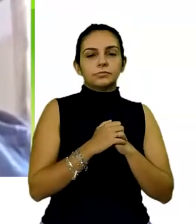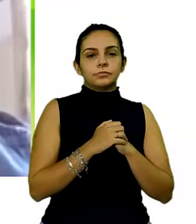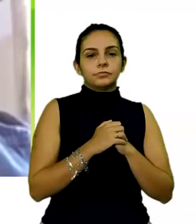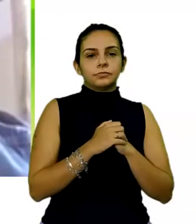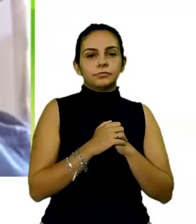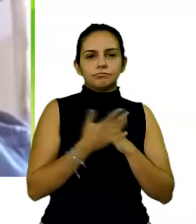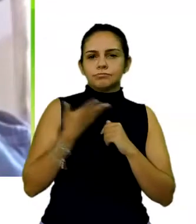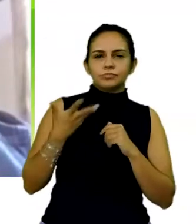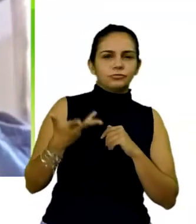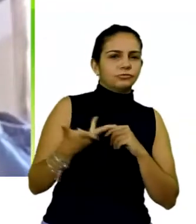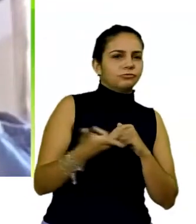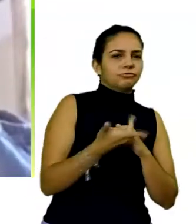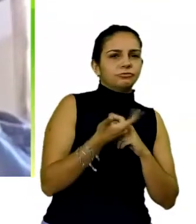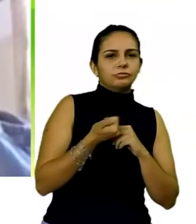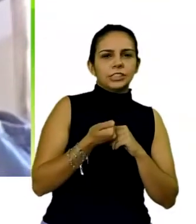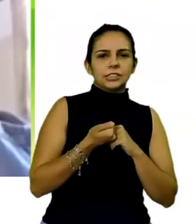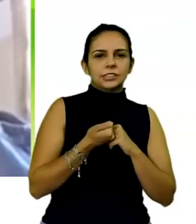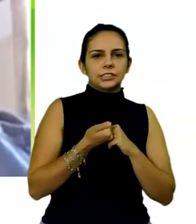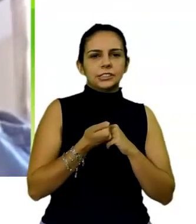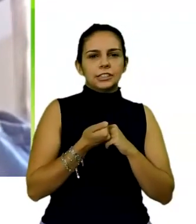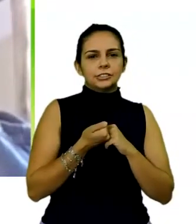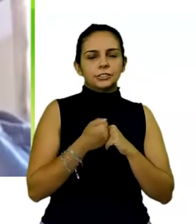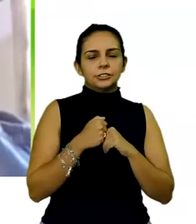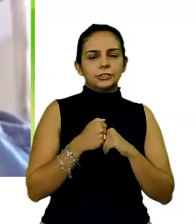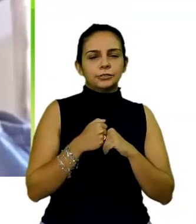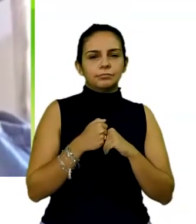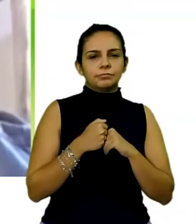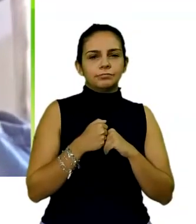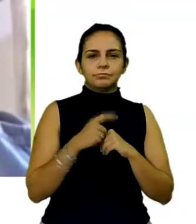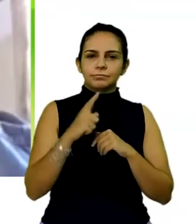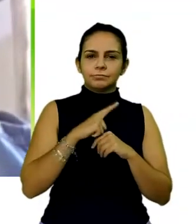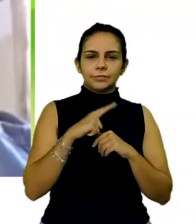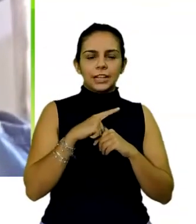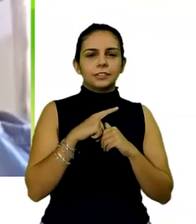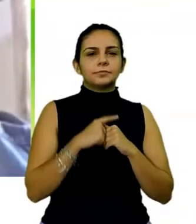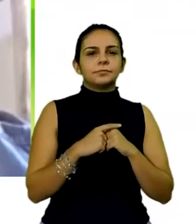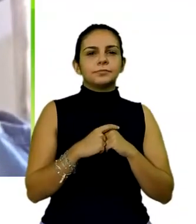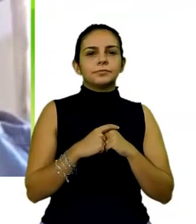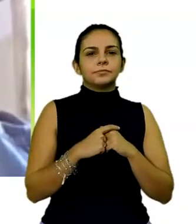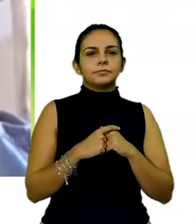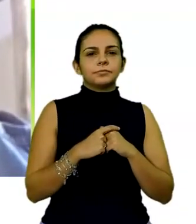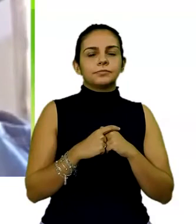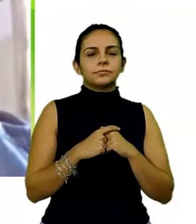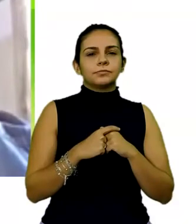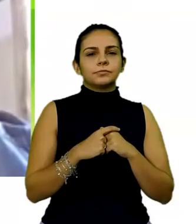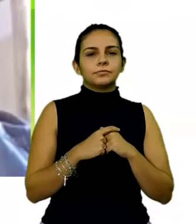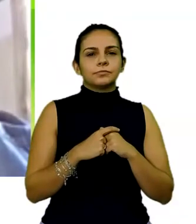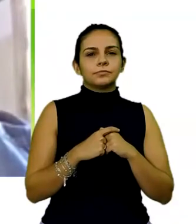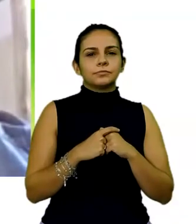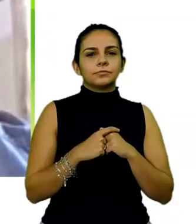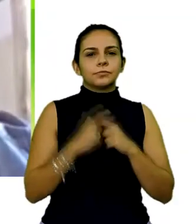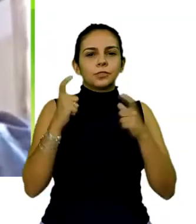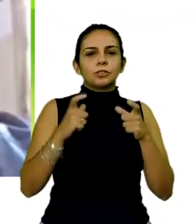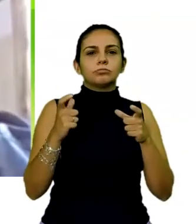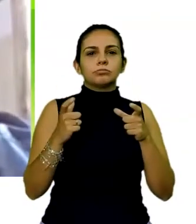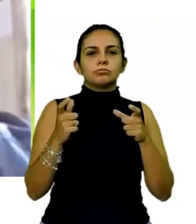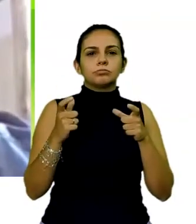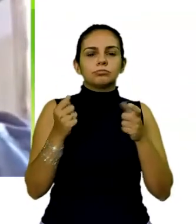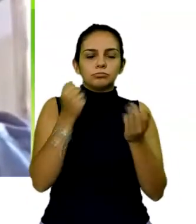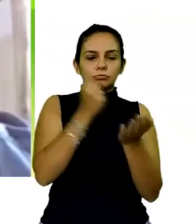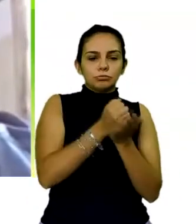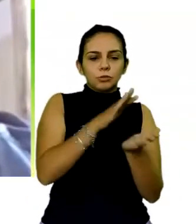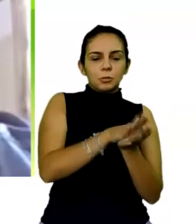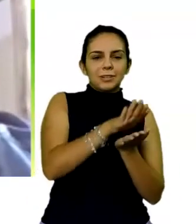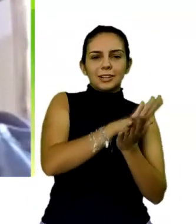absolutamente fantástico. Tem uma seção que são onde é que são publicados todos